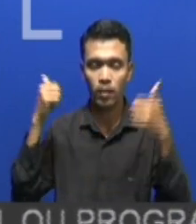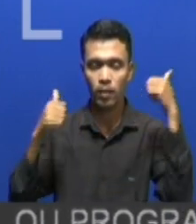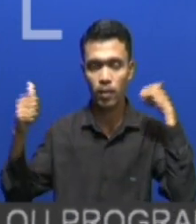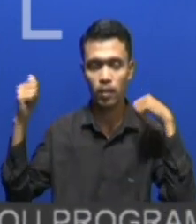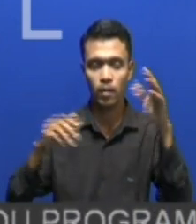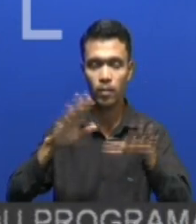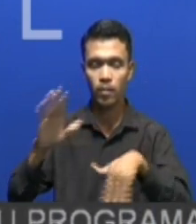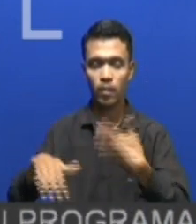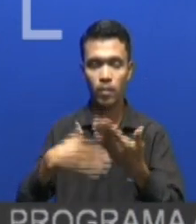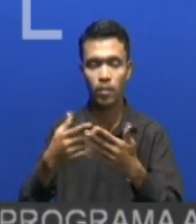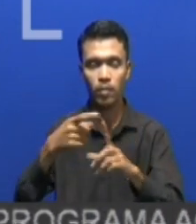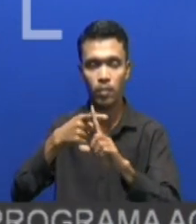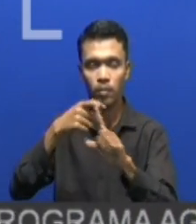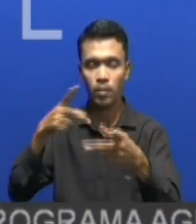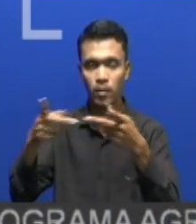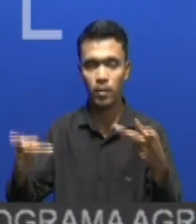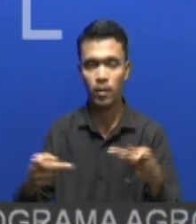husi Sentru Matan Nacional.